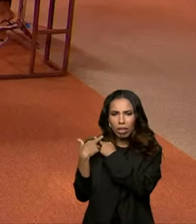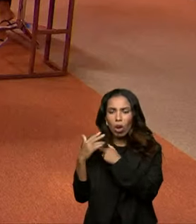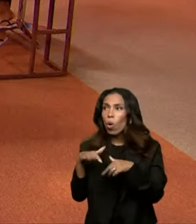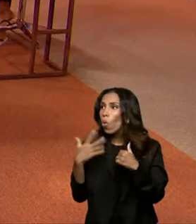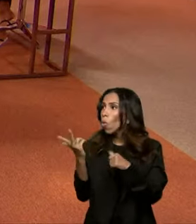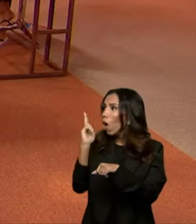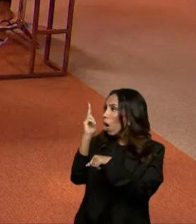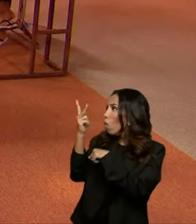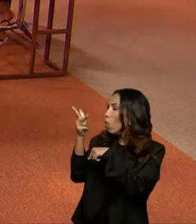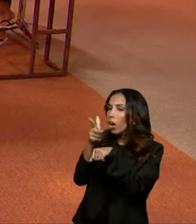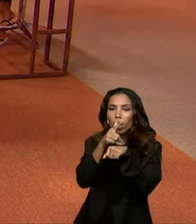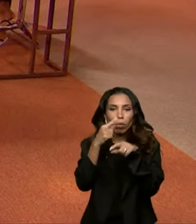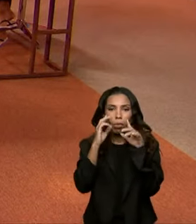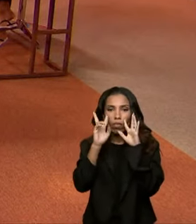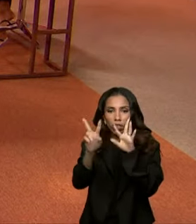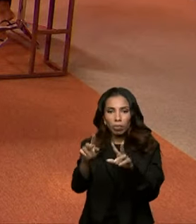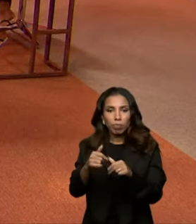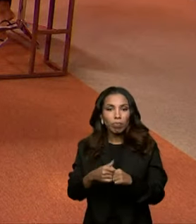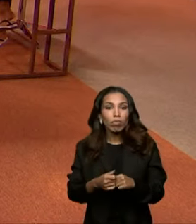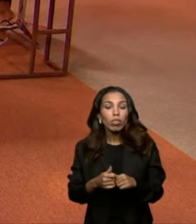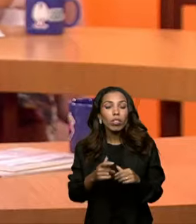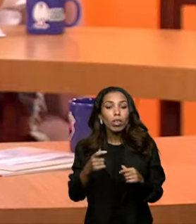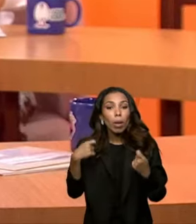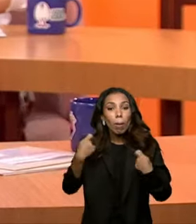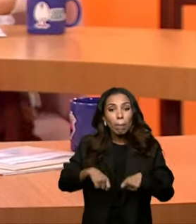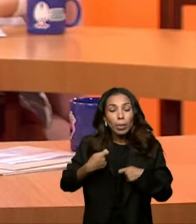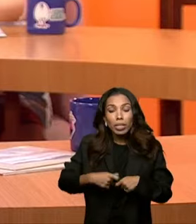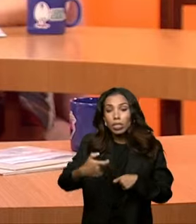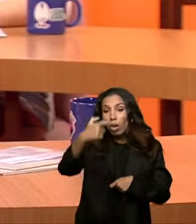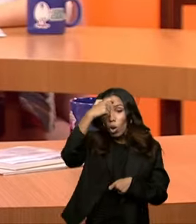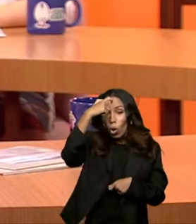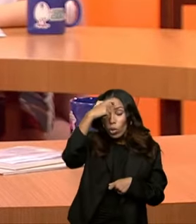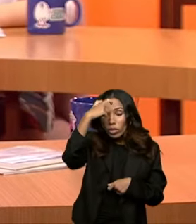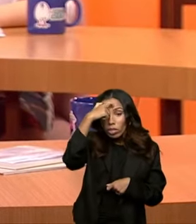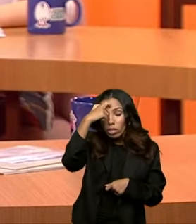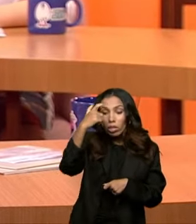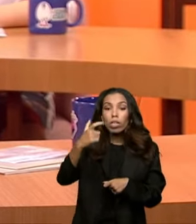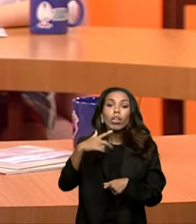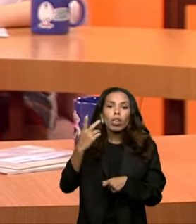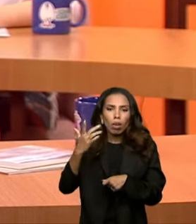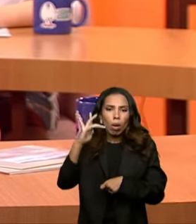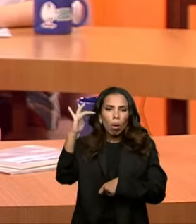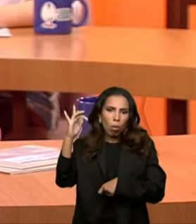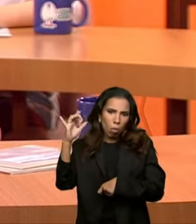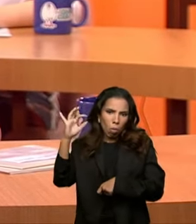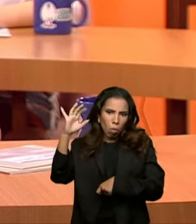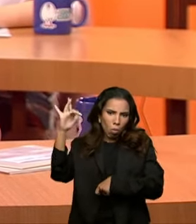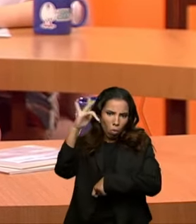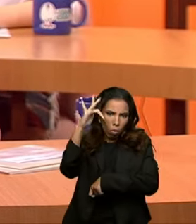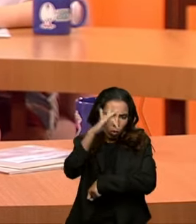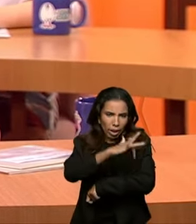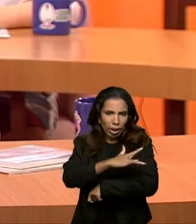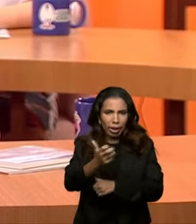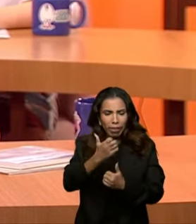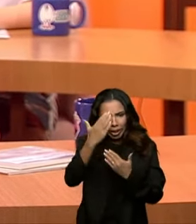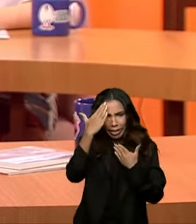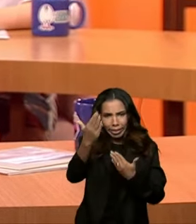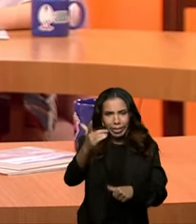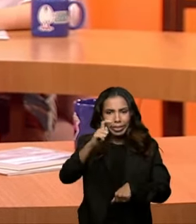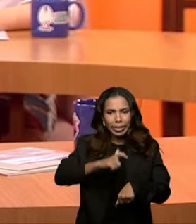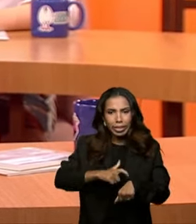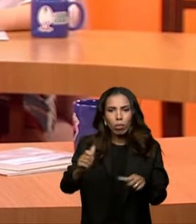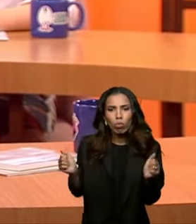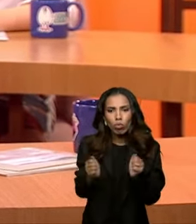para mim, essa daqui. Todo mundo sabe que, olha, a gente precisa ter consciência em relação ao mosquito da dengue. Quero agradecer muito a você, com o seu tempo